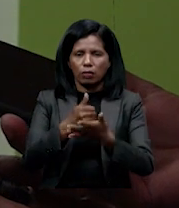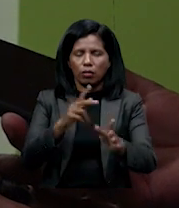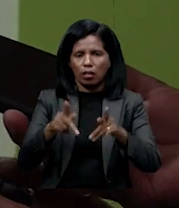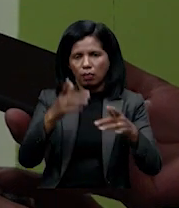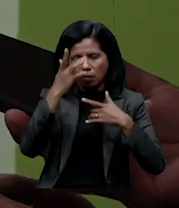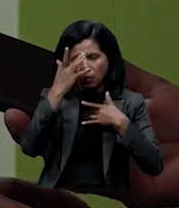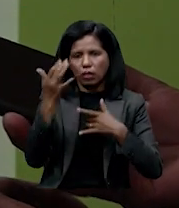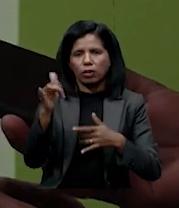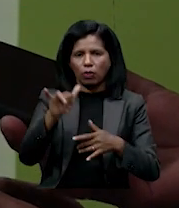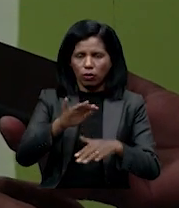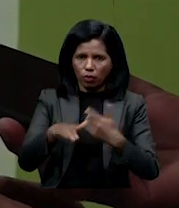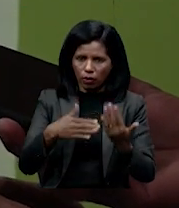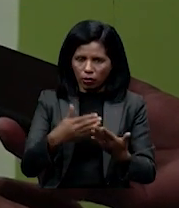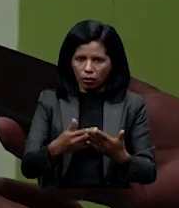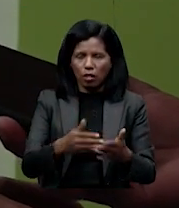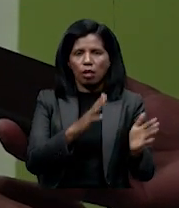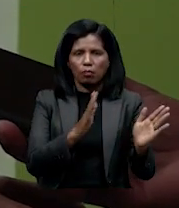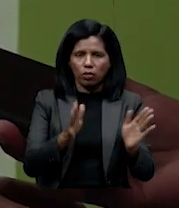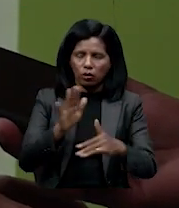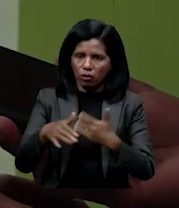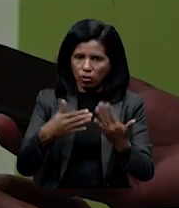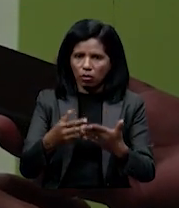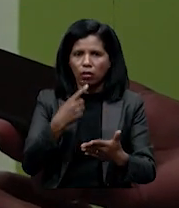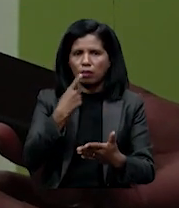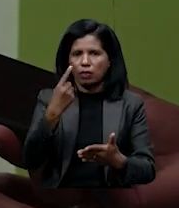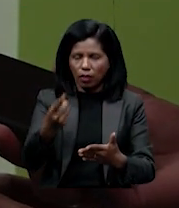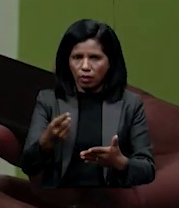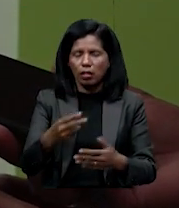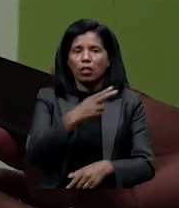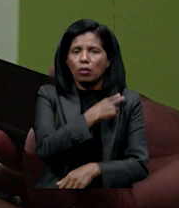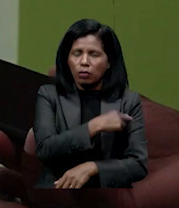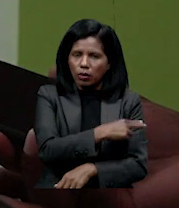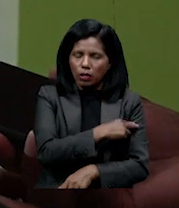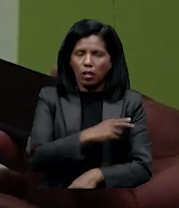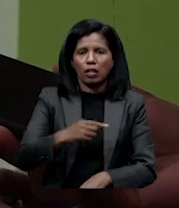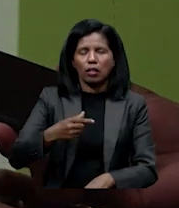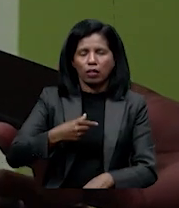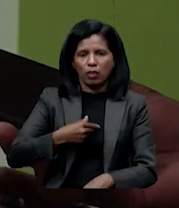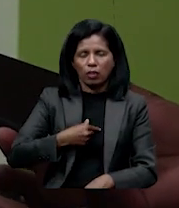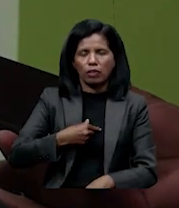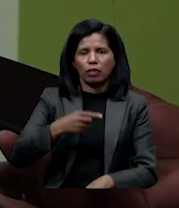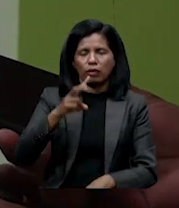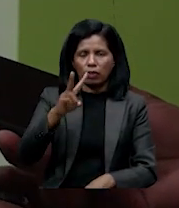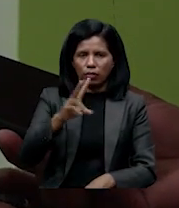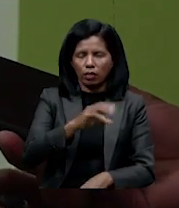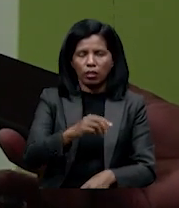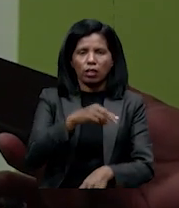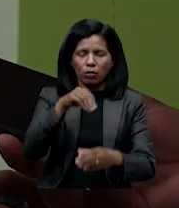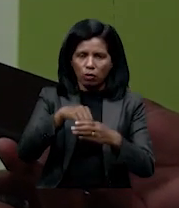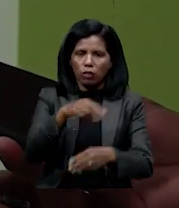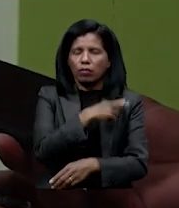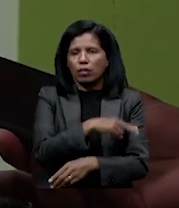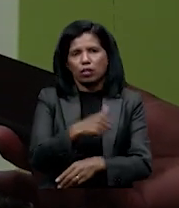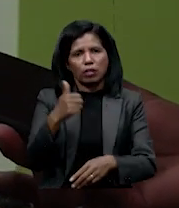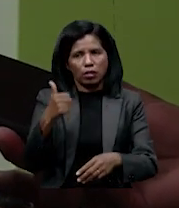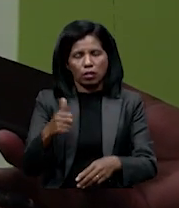sir proses to mak sirnene atu dihangkari hospital hangebe inclui mas hospital selselo